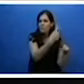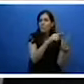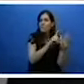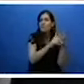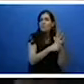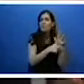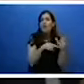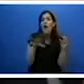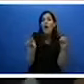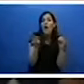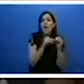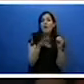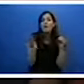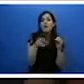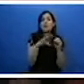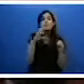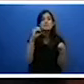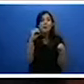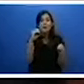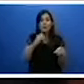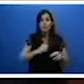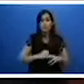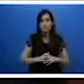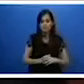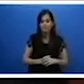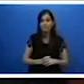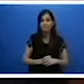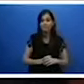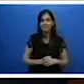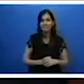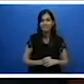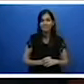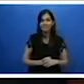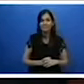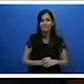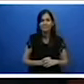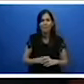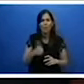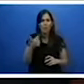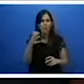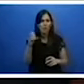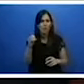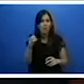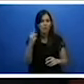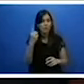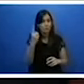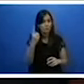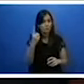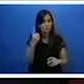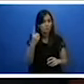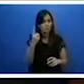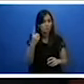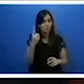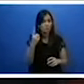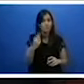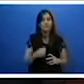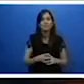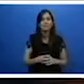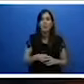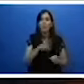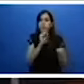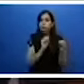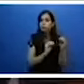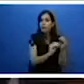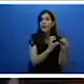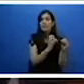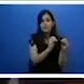a gente acrescenta a quantidade de zeros que aquele número tem, ó. O 10 só tem um zero, então quando eu multiplicar por 10, eu